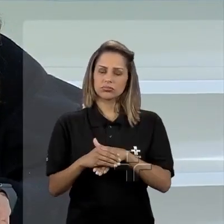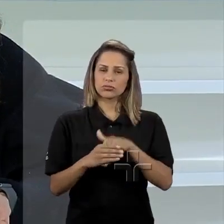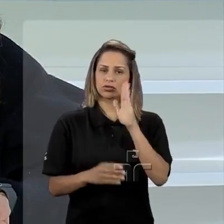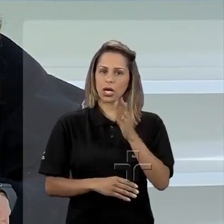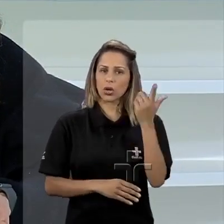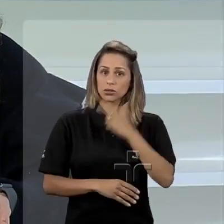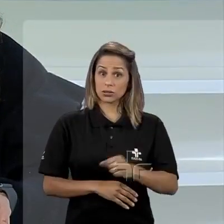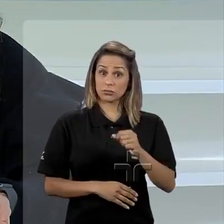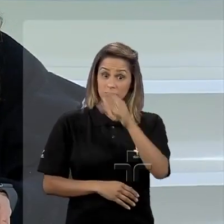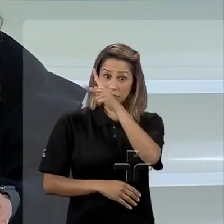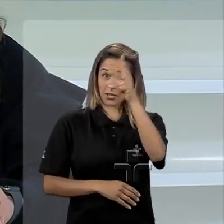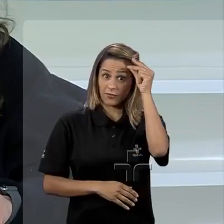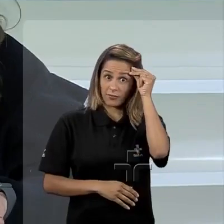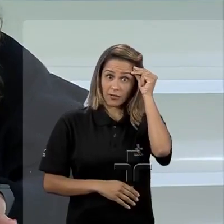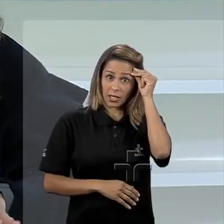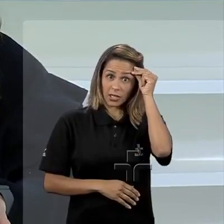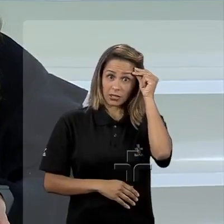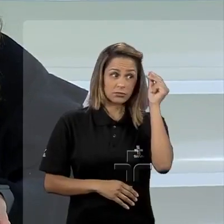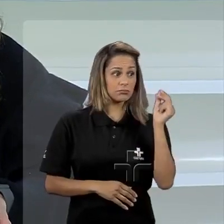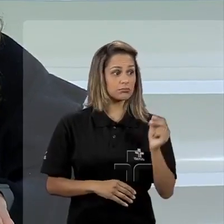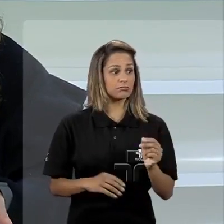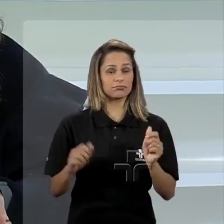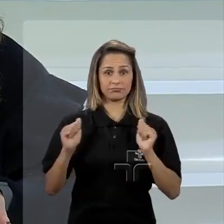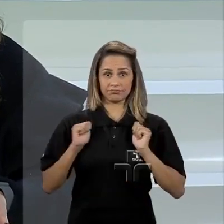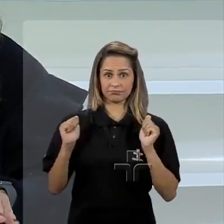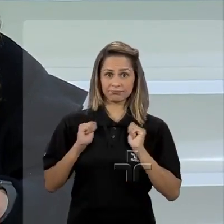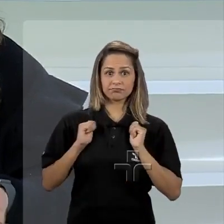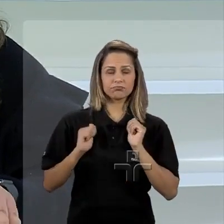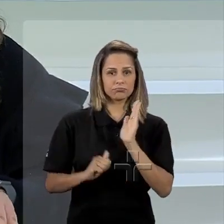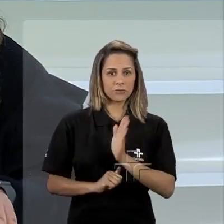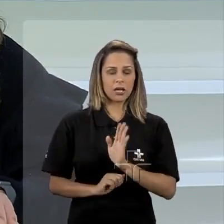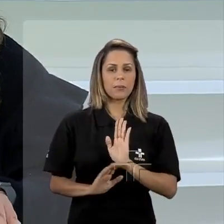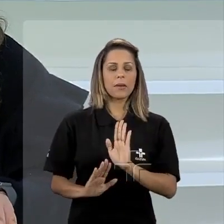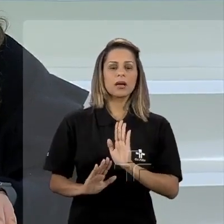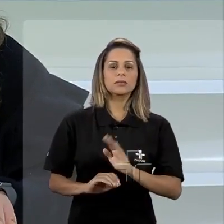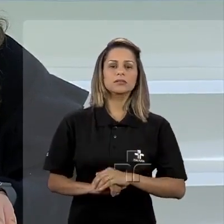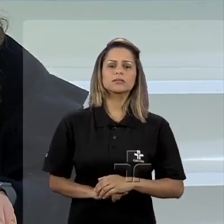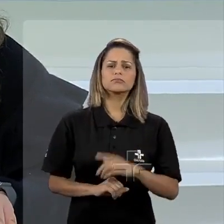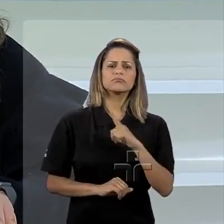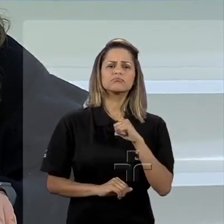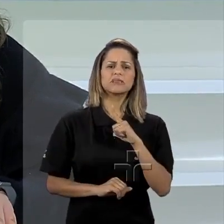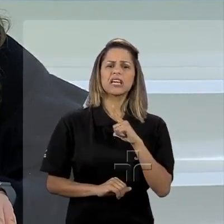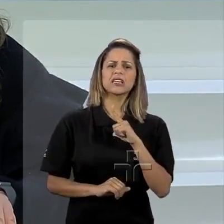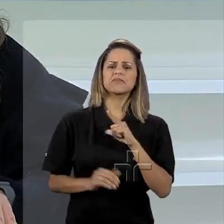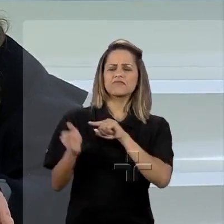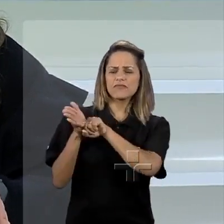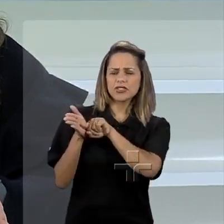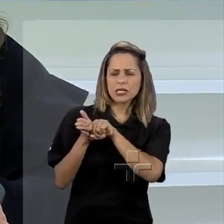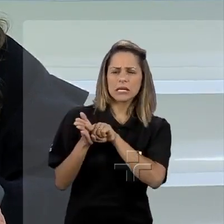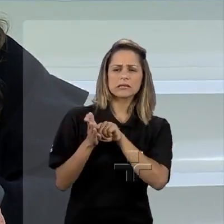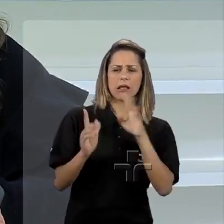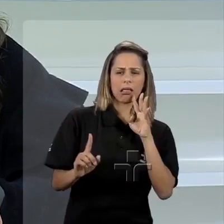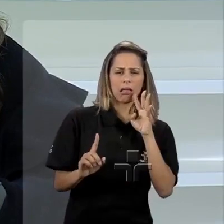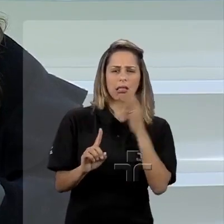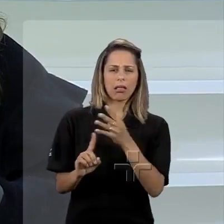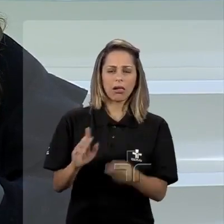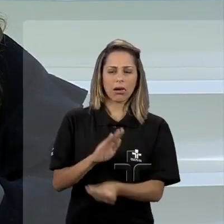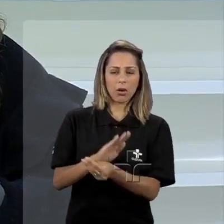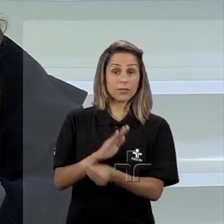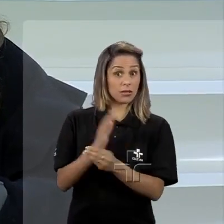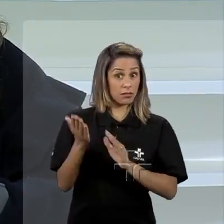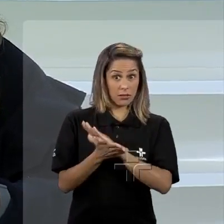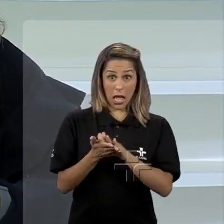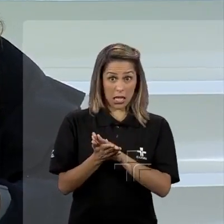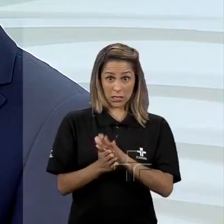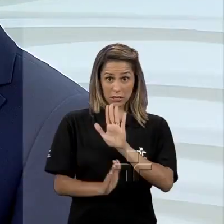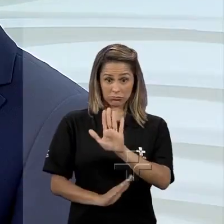como um gestor. Até onde se sabe, o senhor não tem nenhuma investigação ou acusação de corrupção pesando sobre o seu ombro. O